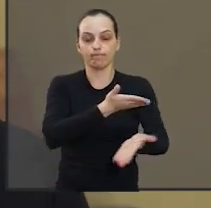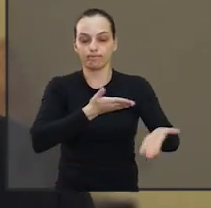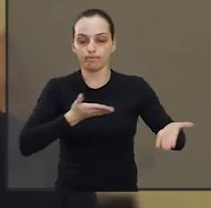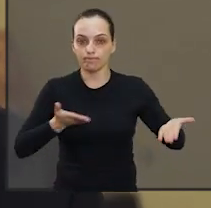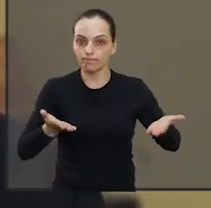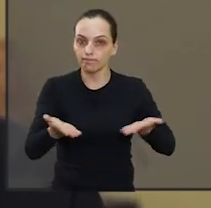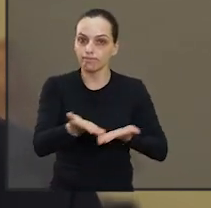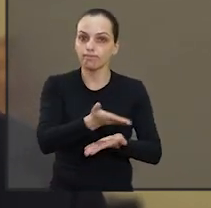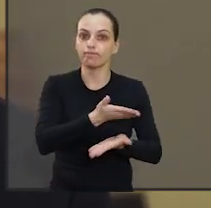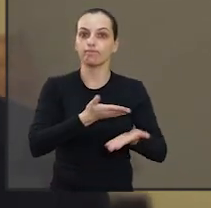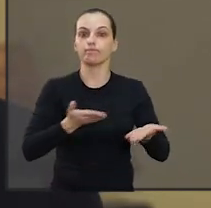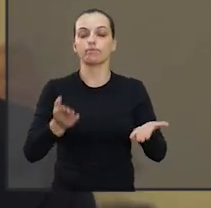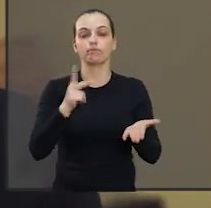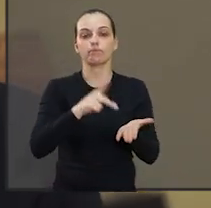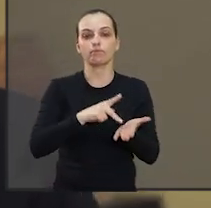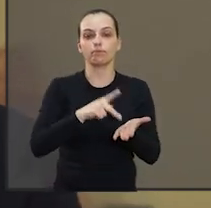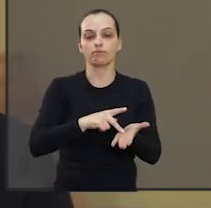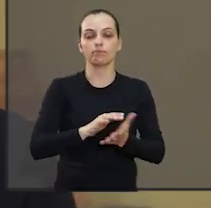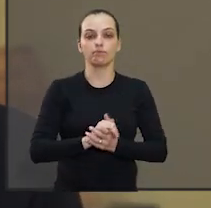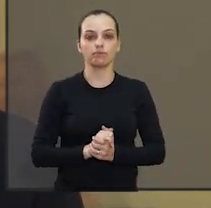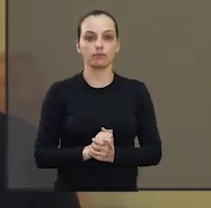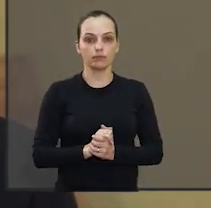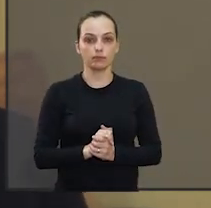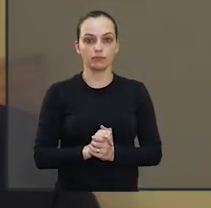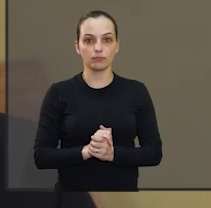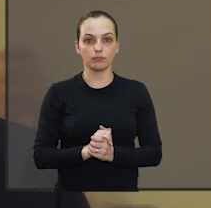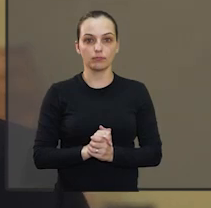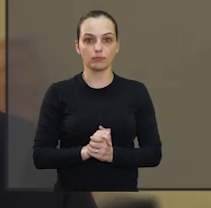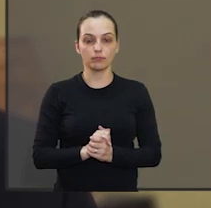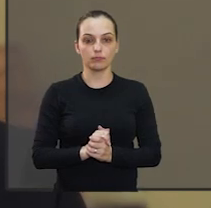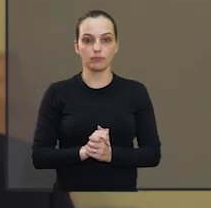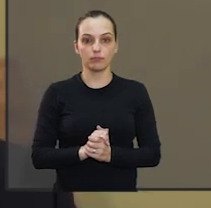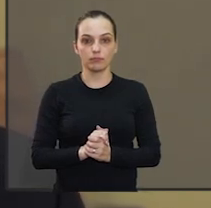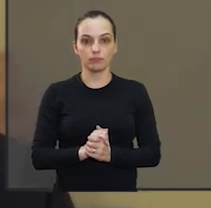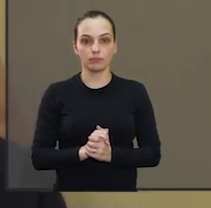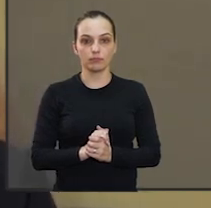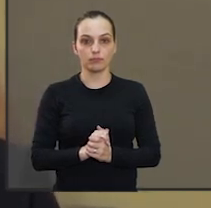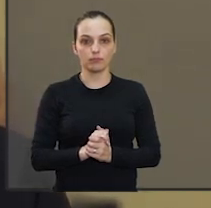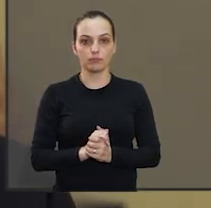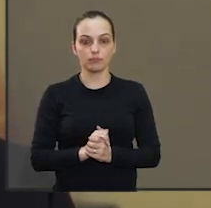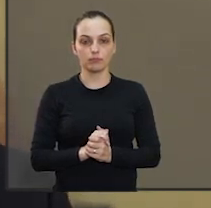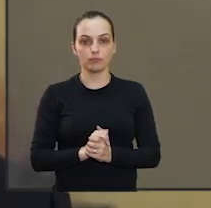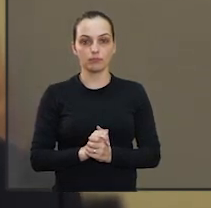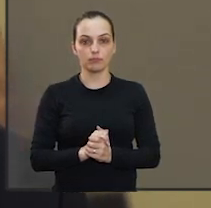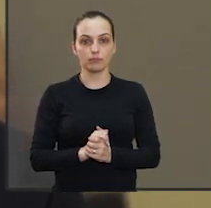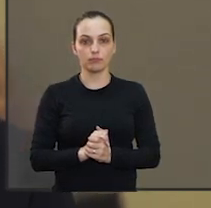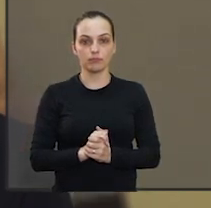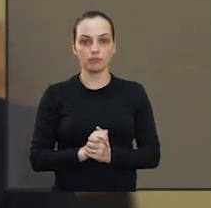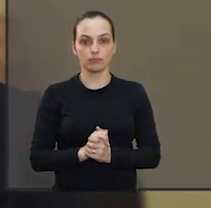as pessoas que virão ver o meu trabalho, a mim mesmo, né, porque isso reflete